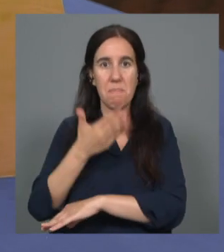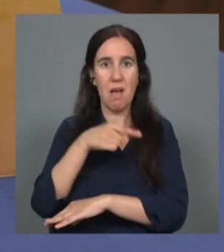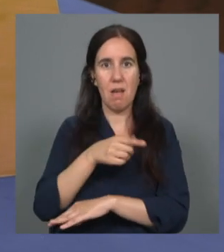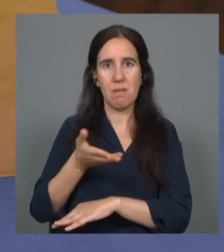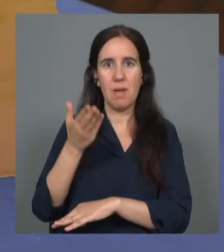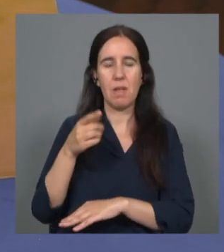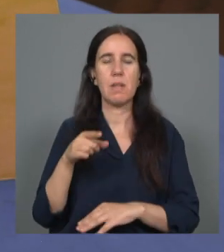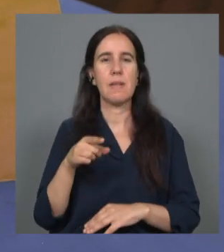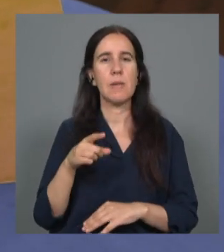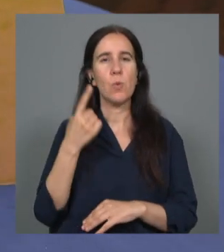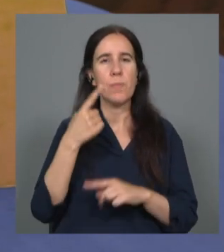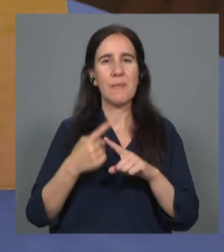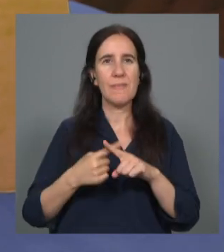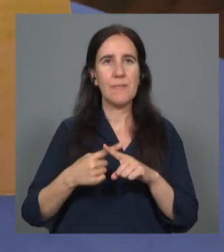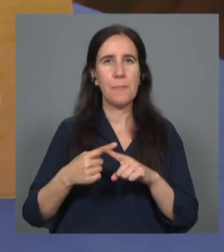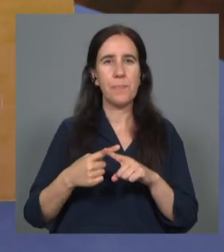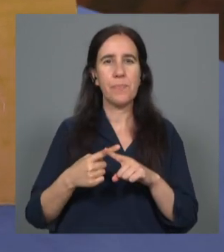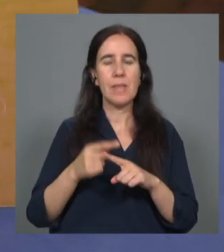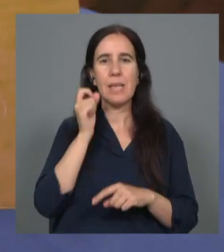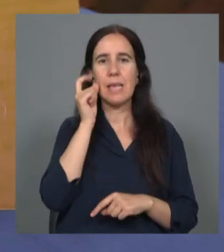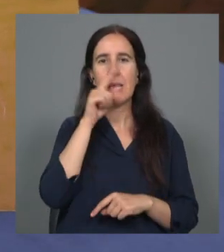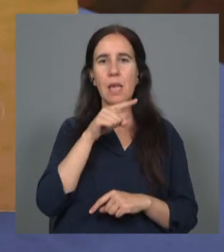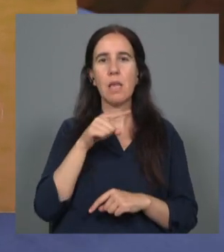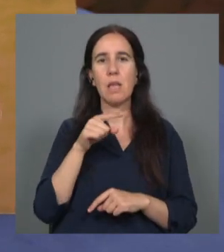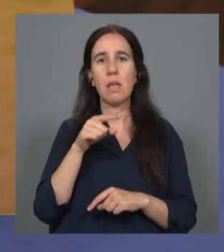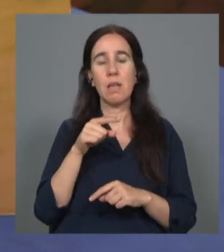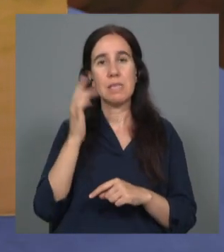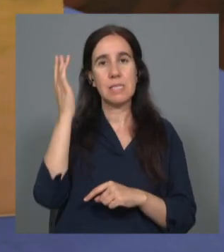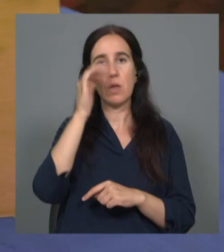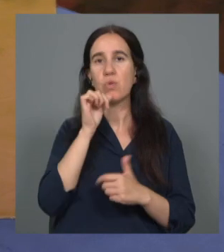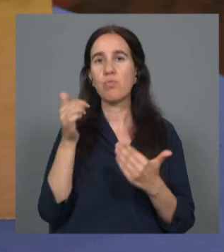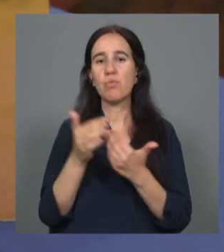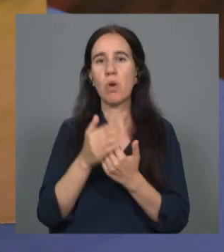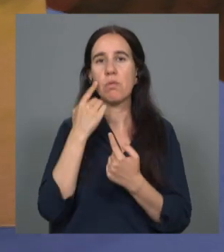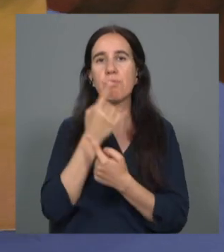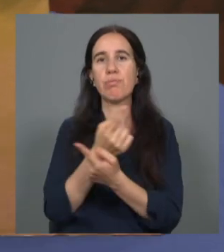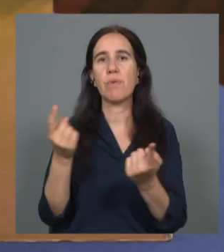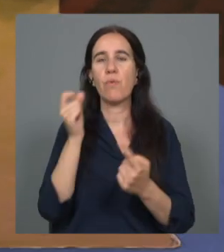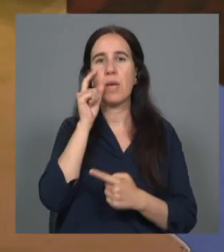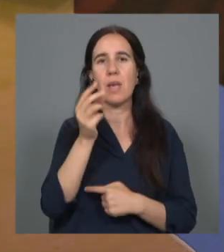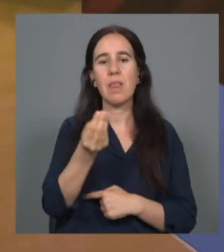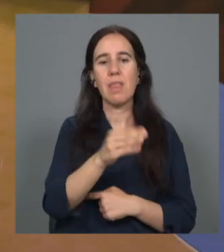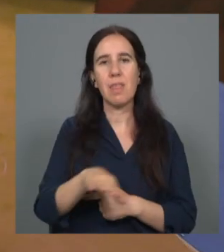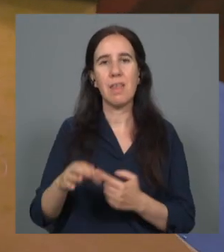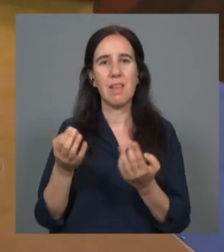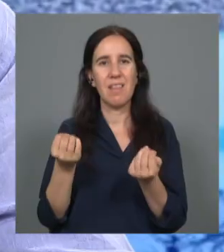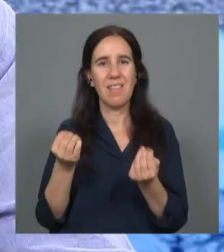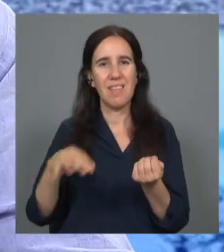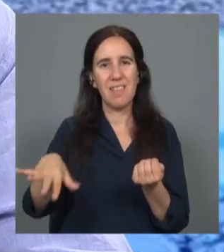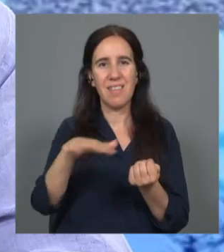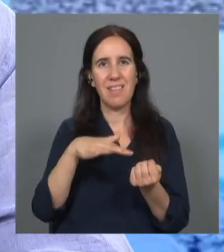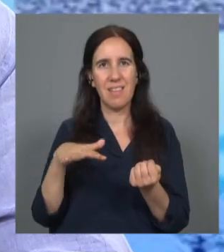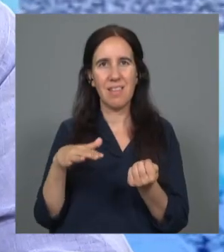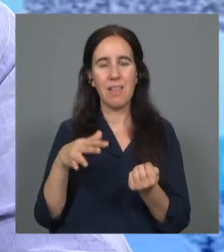Um facto interessante é que quem é que anunciou a morte do santo? Foram as crianças pés descalços de Pádua que